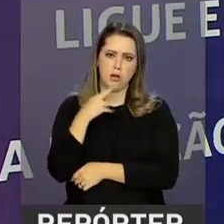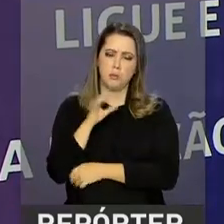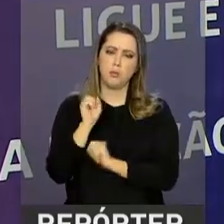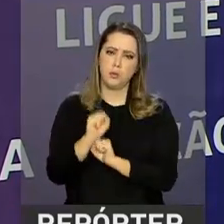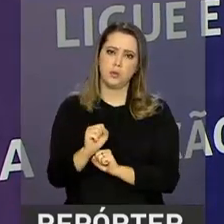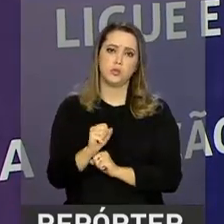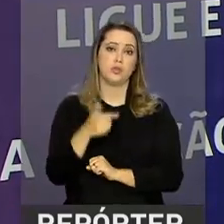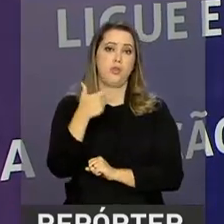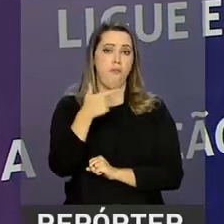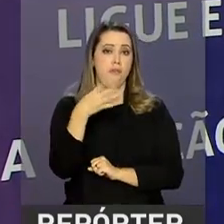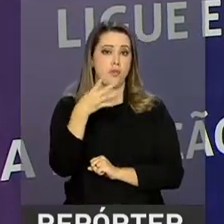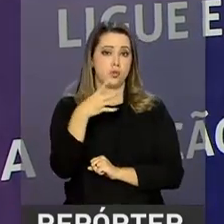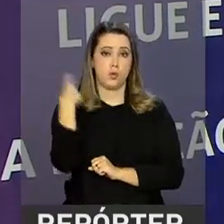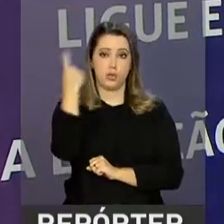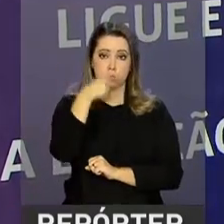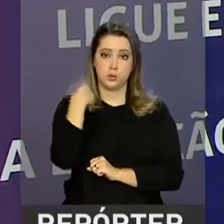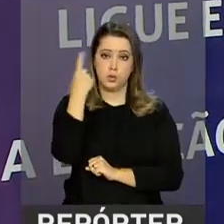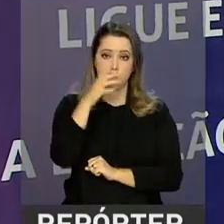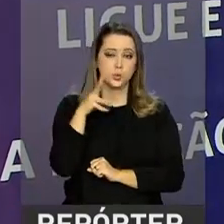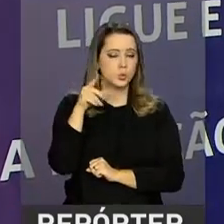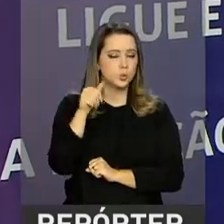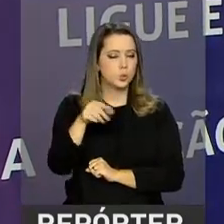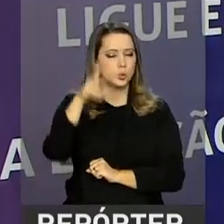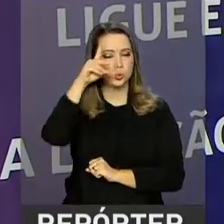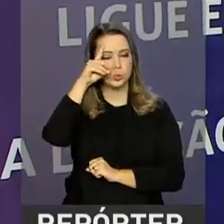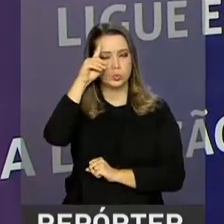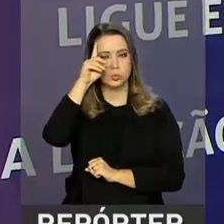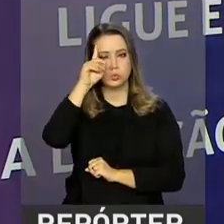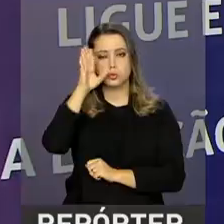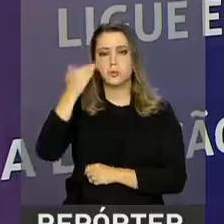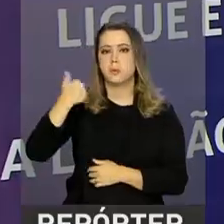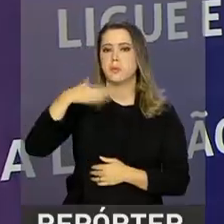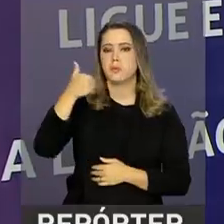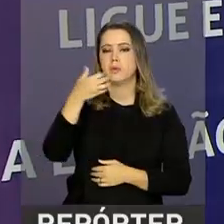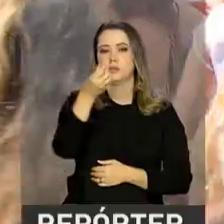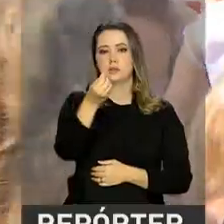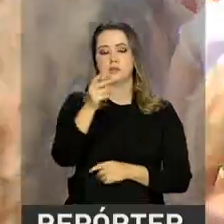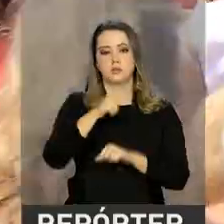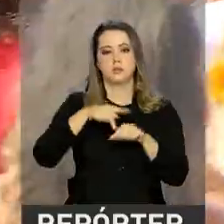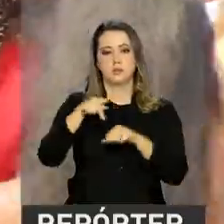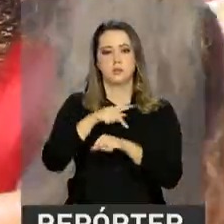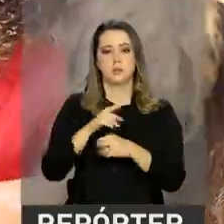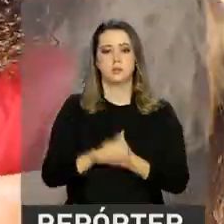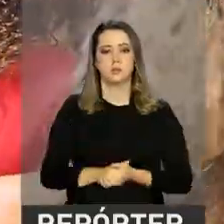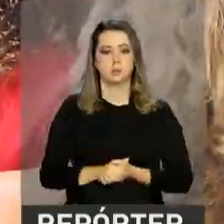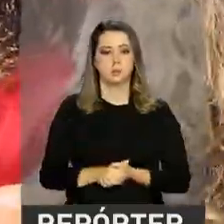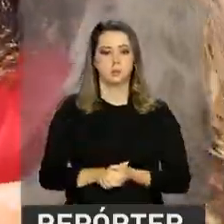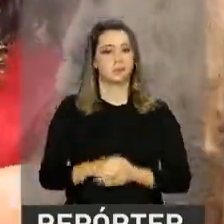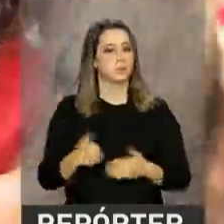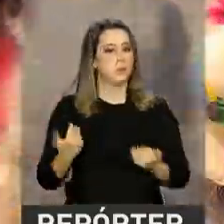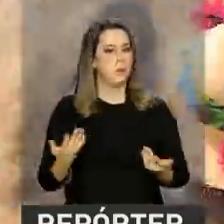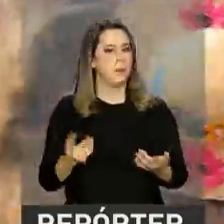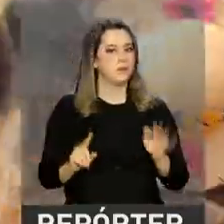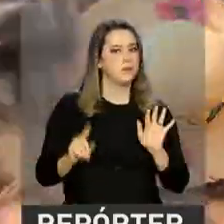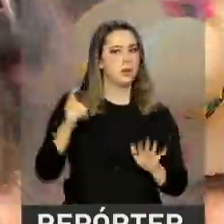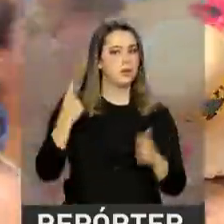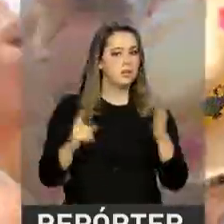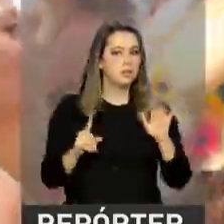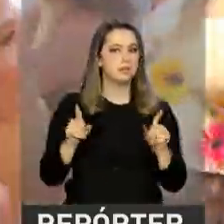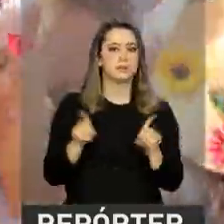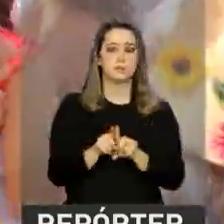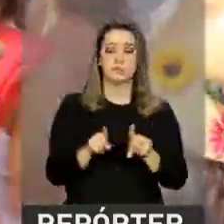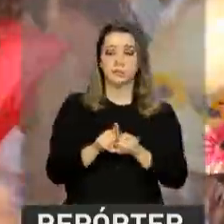24 horas por dia, 7 dias por semana e acessível em mais de 16 países. Mas como o carnaval também é um momento